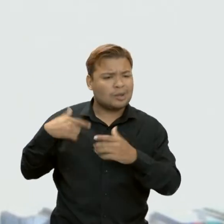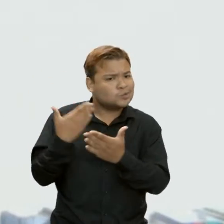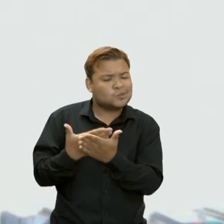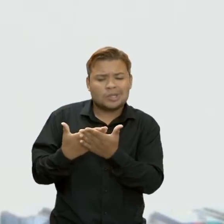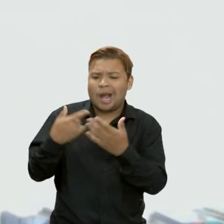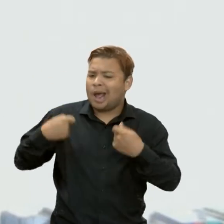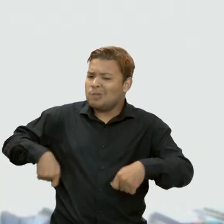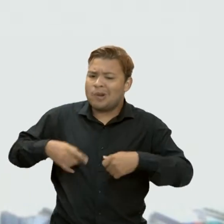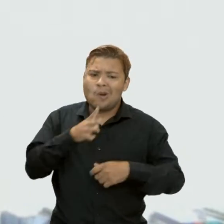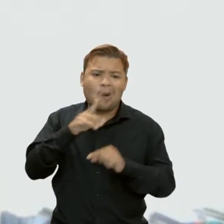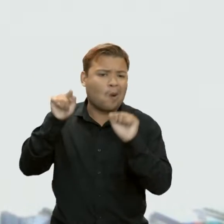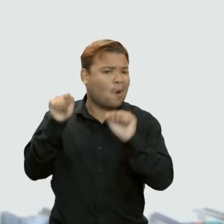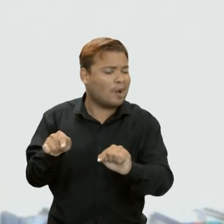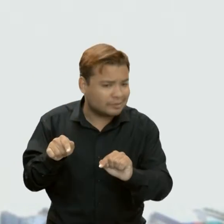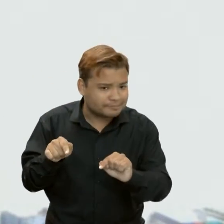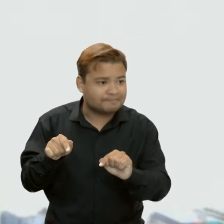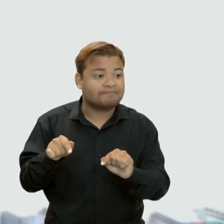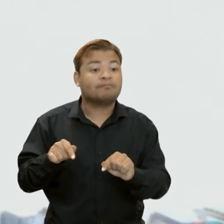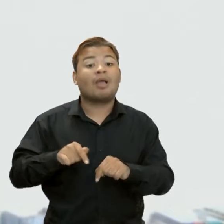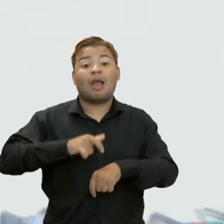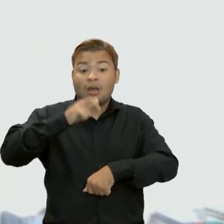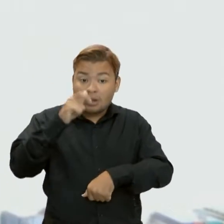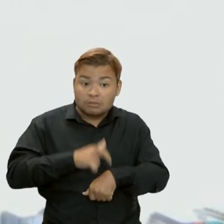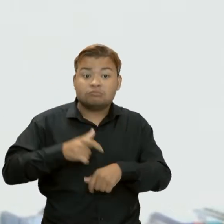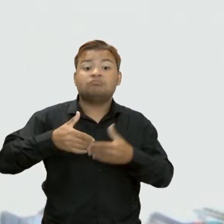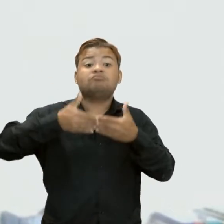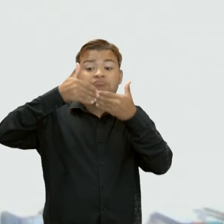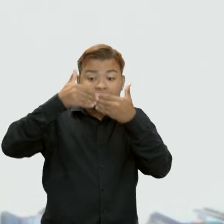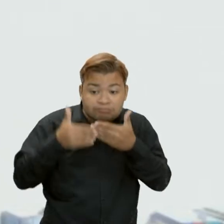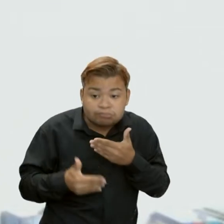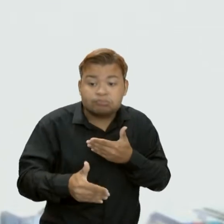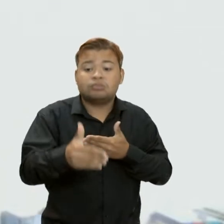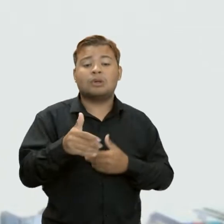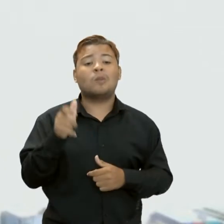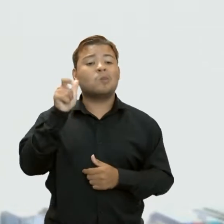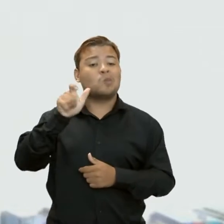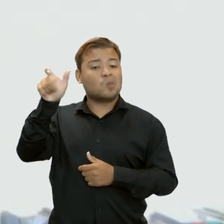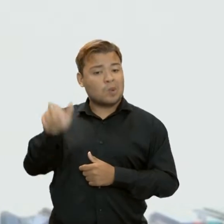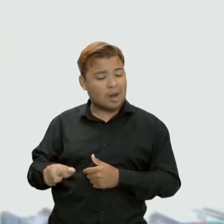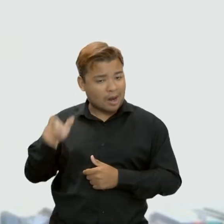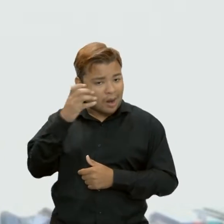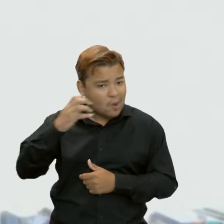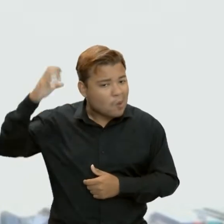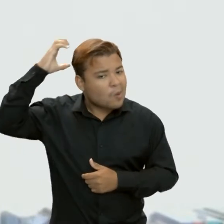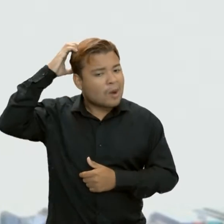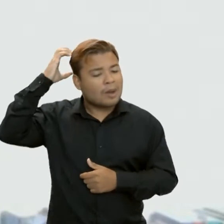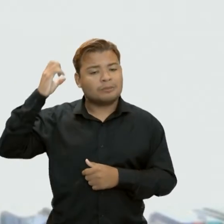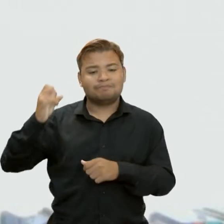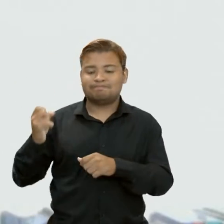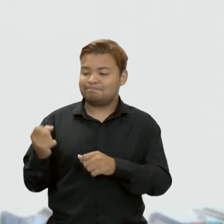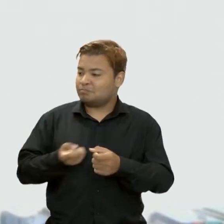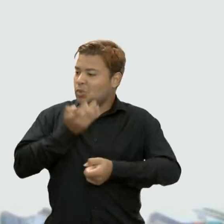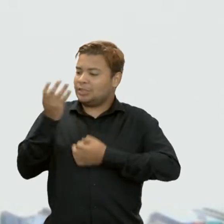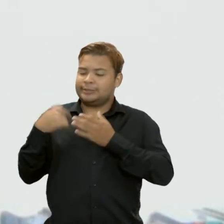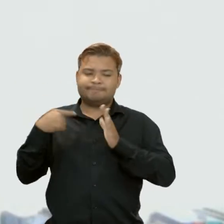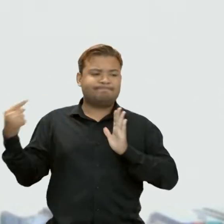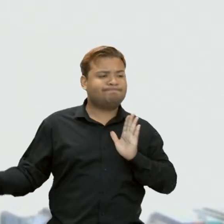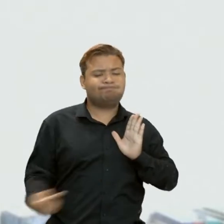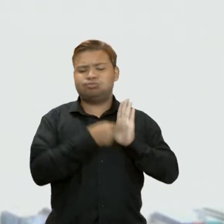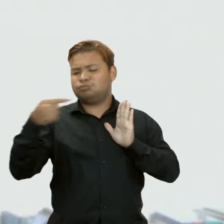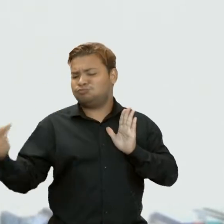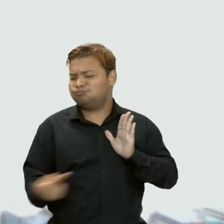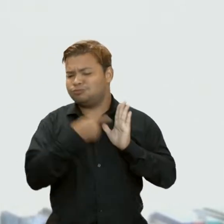estudá-la. E a partir de então, a poesia de Cora, ela me atravessa de inúmeras formas. Eu tenho